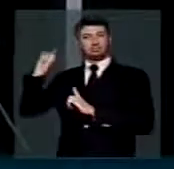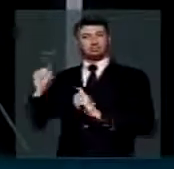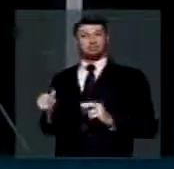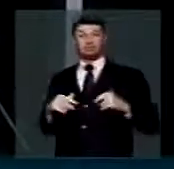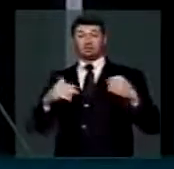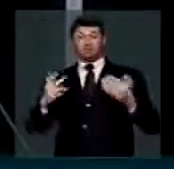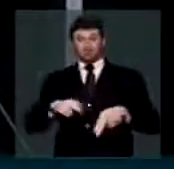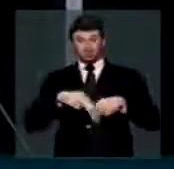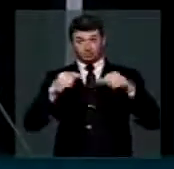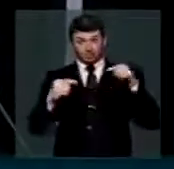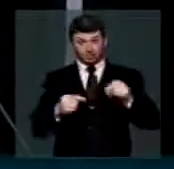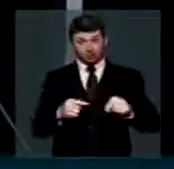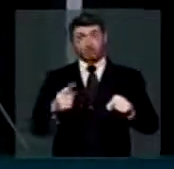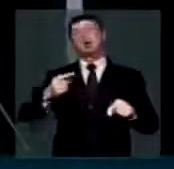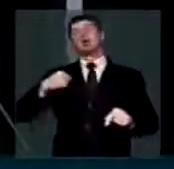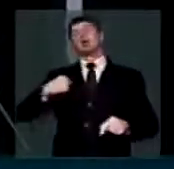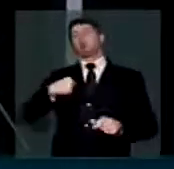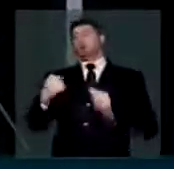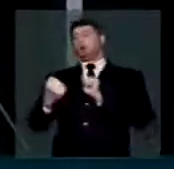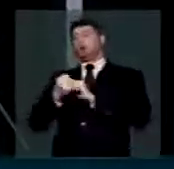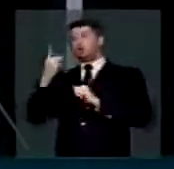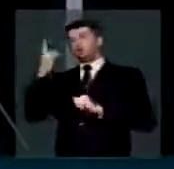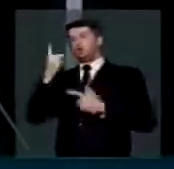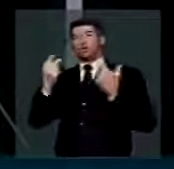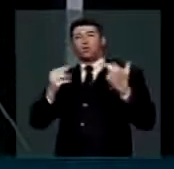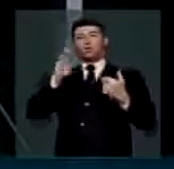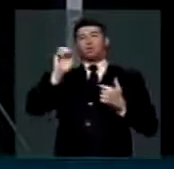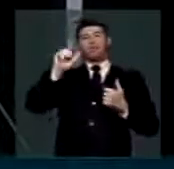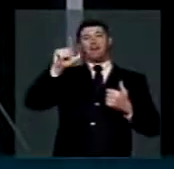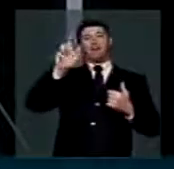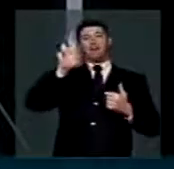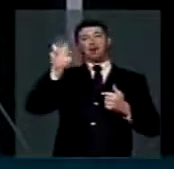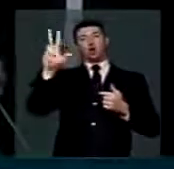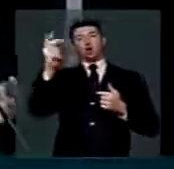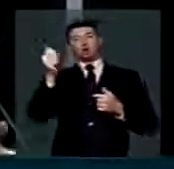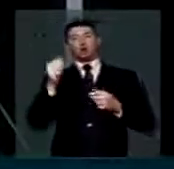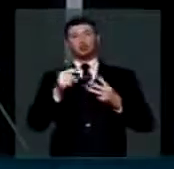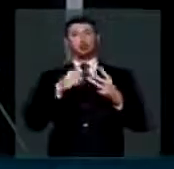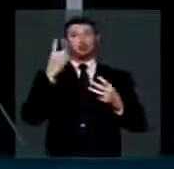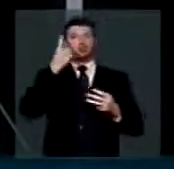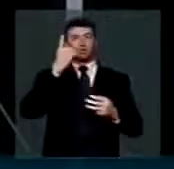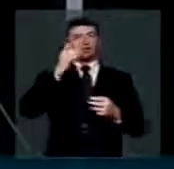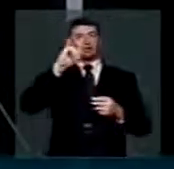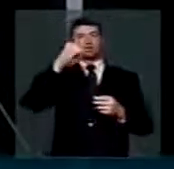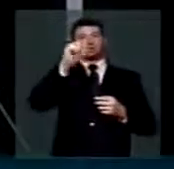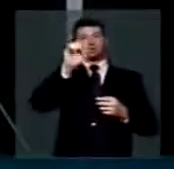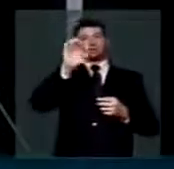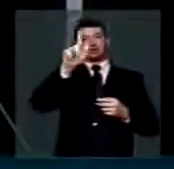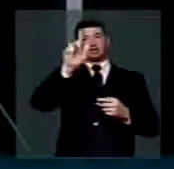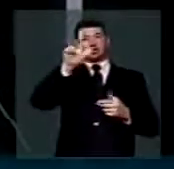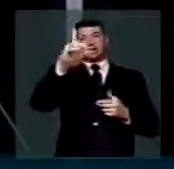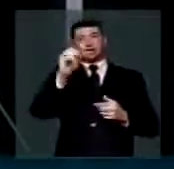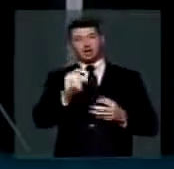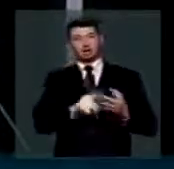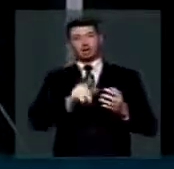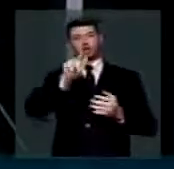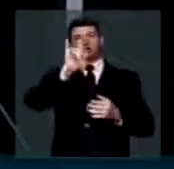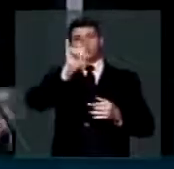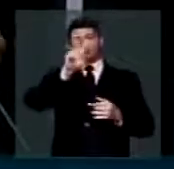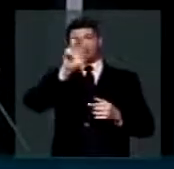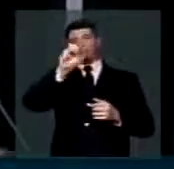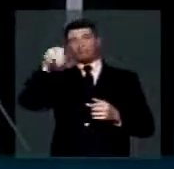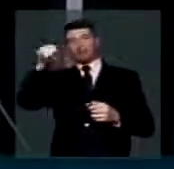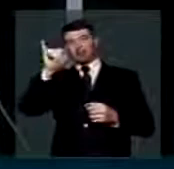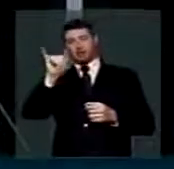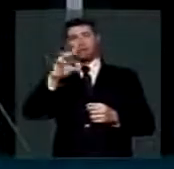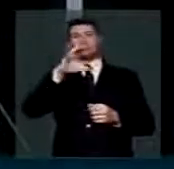fatos, eu e outros deputados, como o deputado Sebastião Bala Rocha, o deputado Zé Geraldo, o deputado Giovanni, o